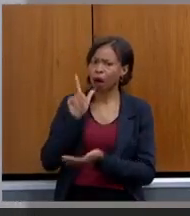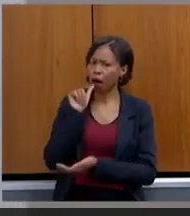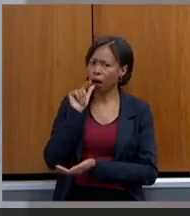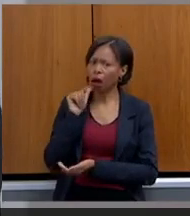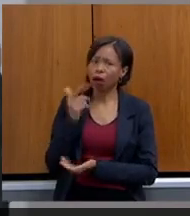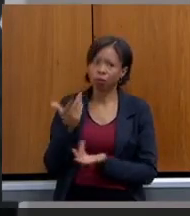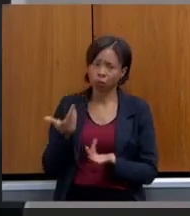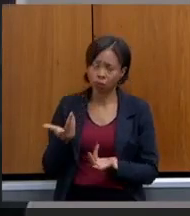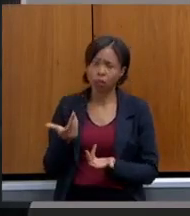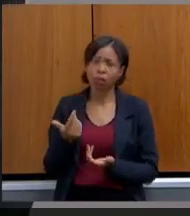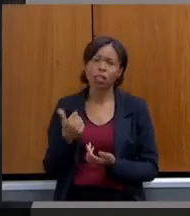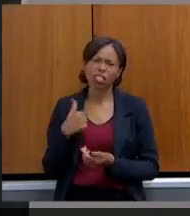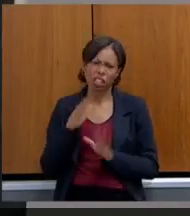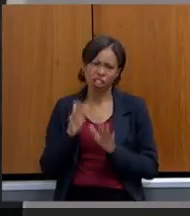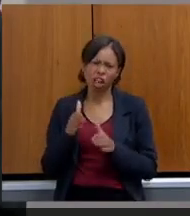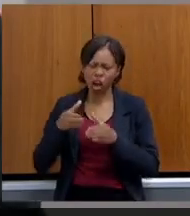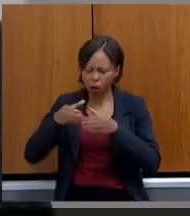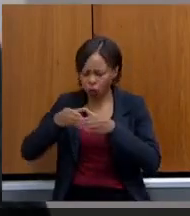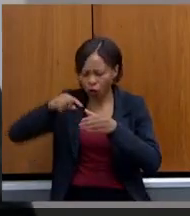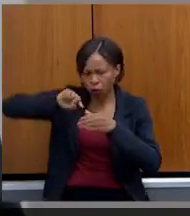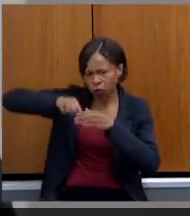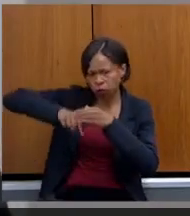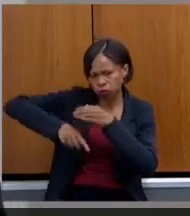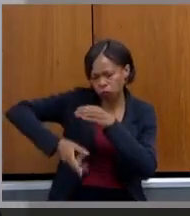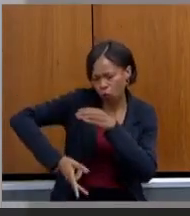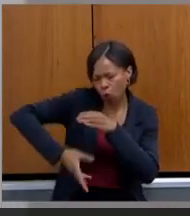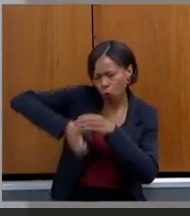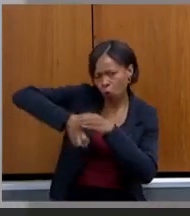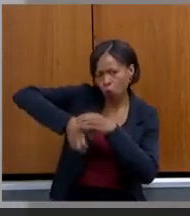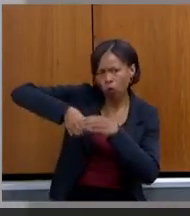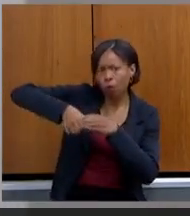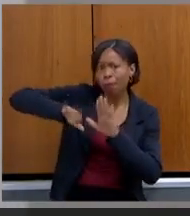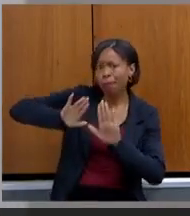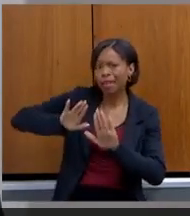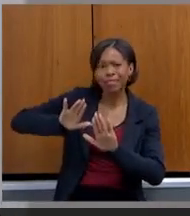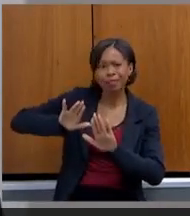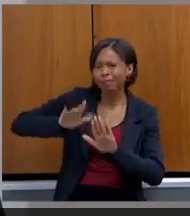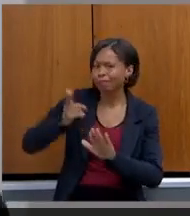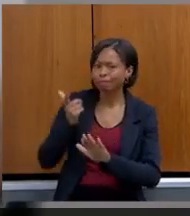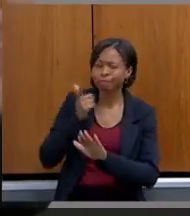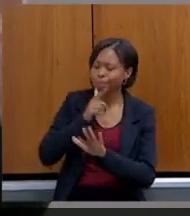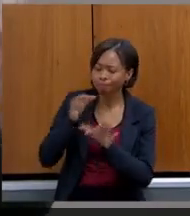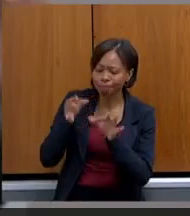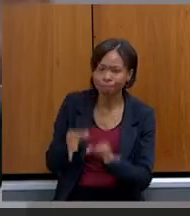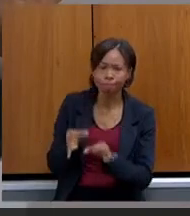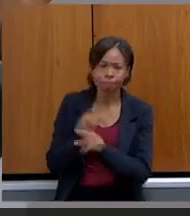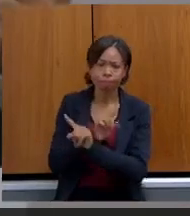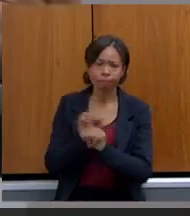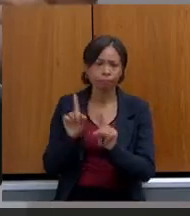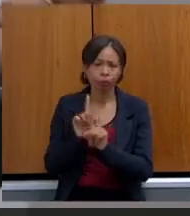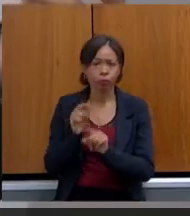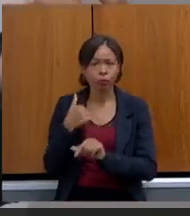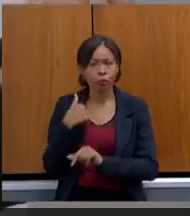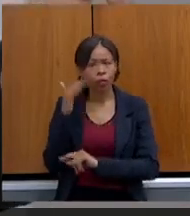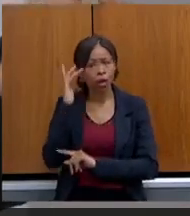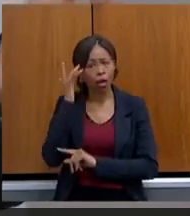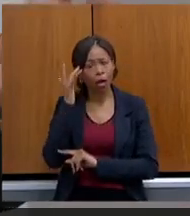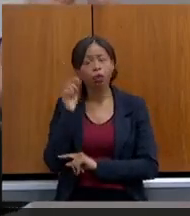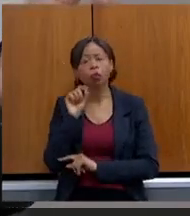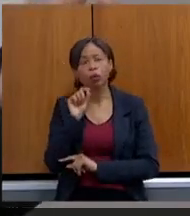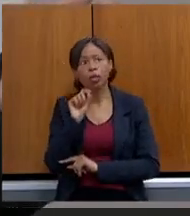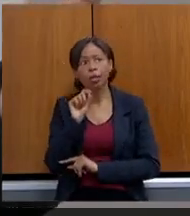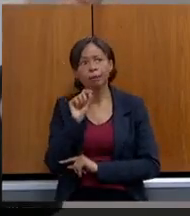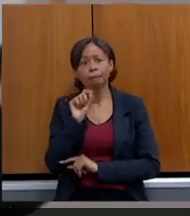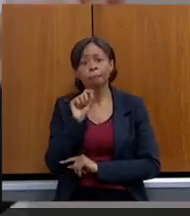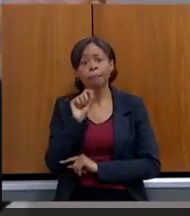conseguimos com de novos a perfuração de um poço artesiano que Tá certo e acho que ao invés de fazer um convênio